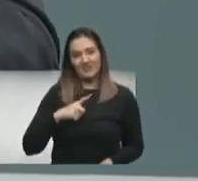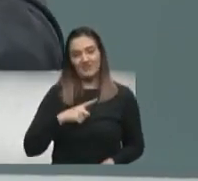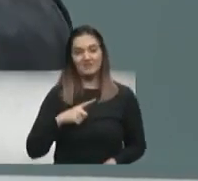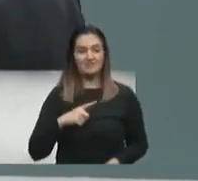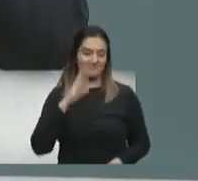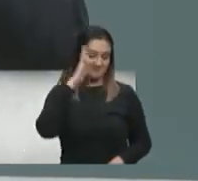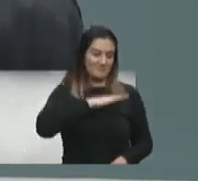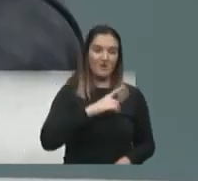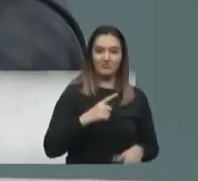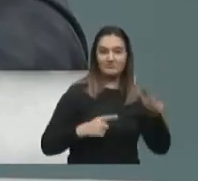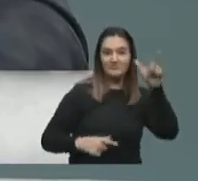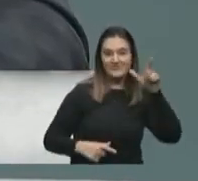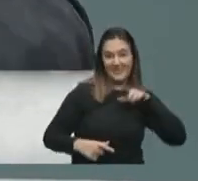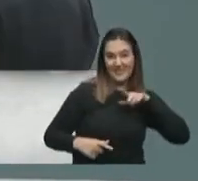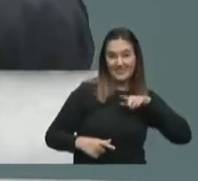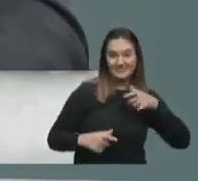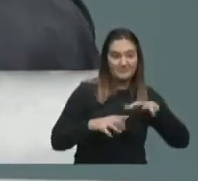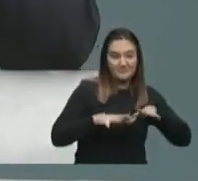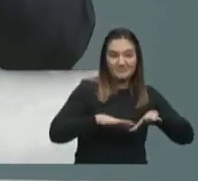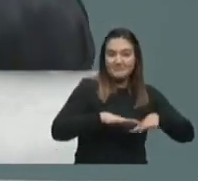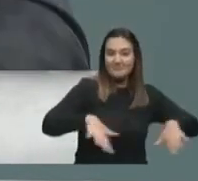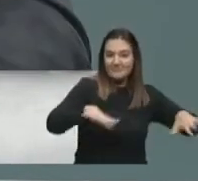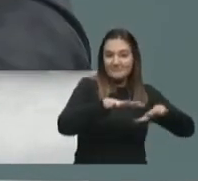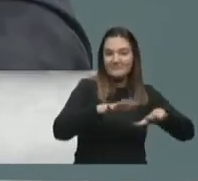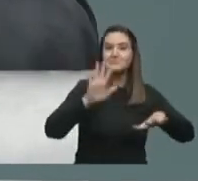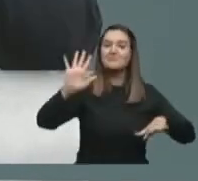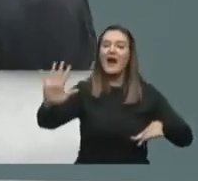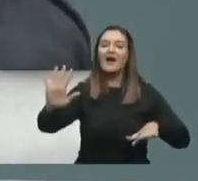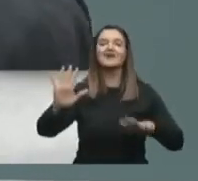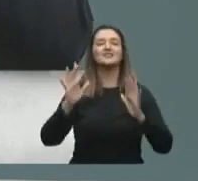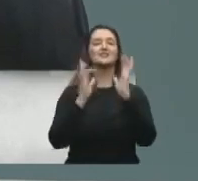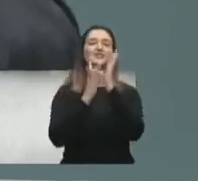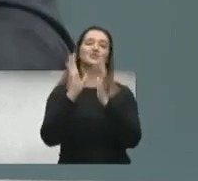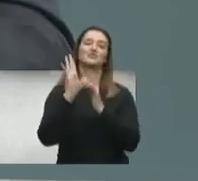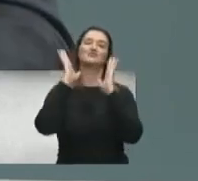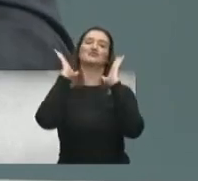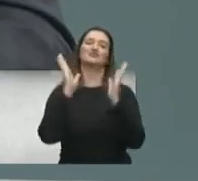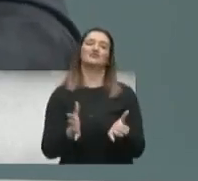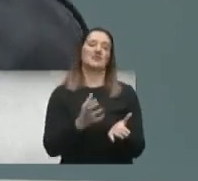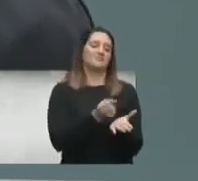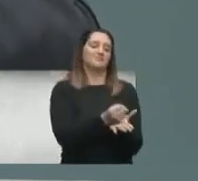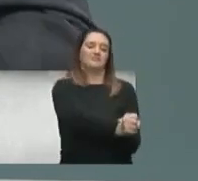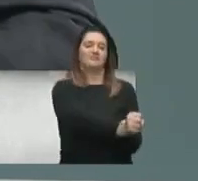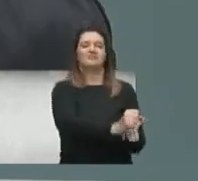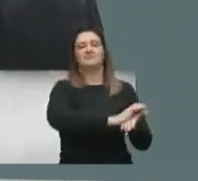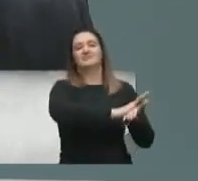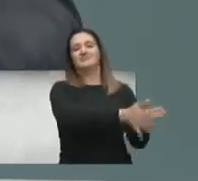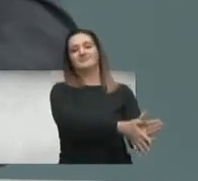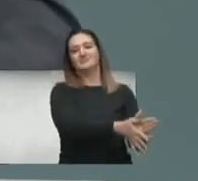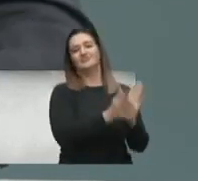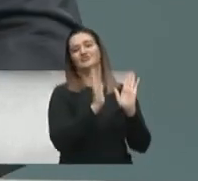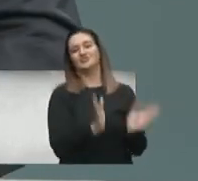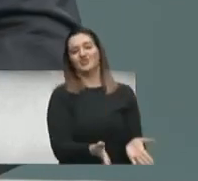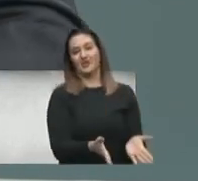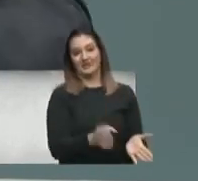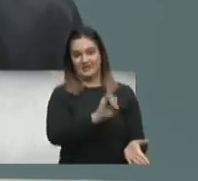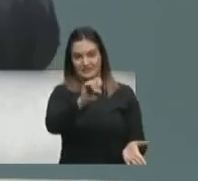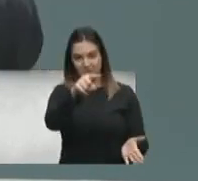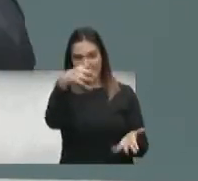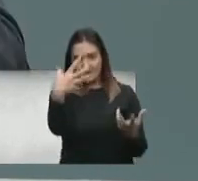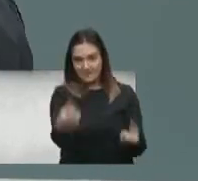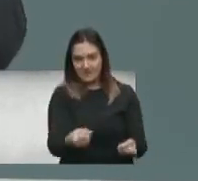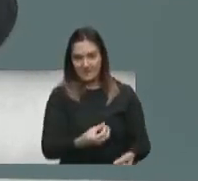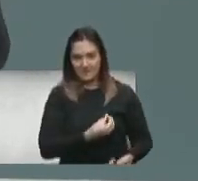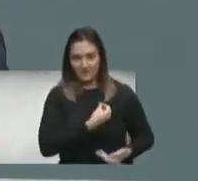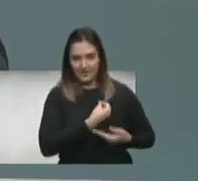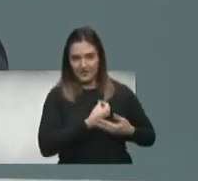a sua cabeça, porque Jesus já o venceu, já o derrotou. Se você entregar sua vida a Ele, se